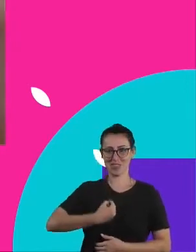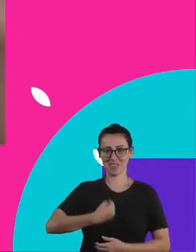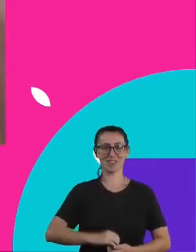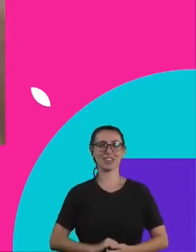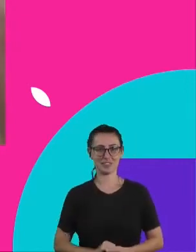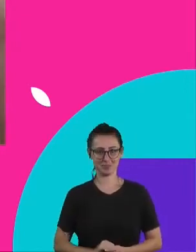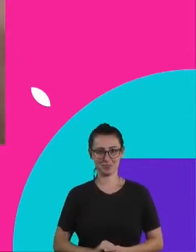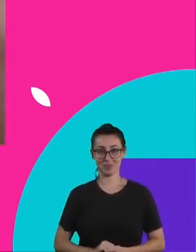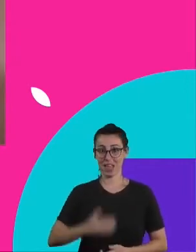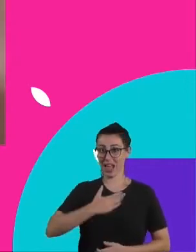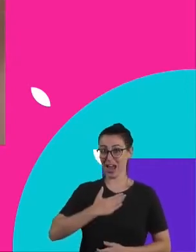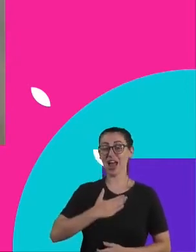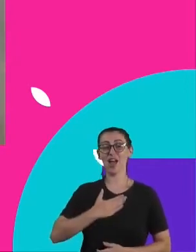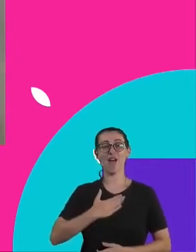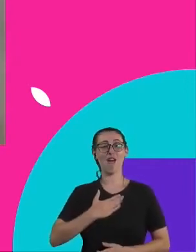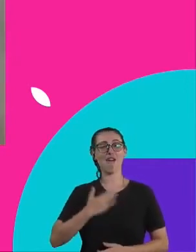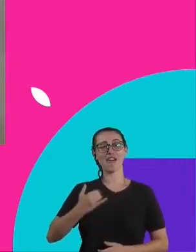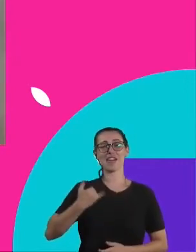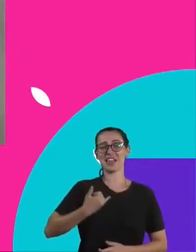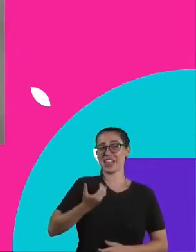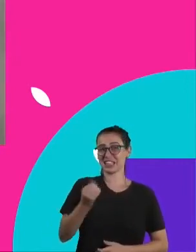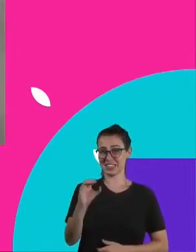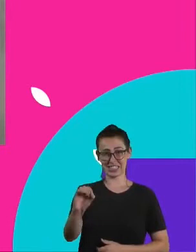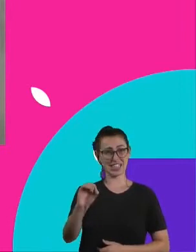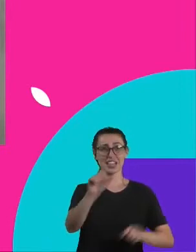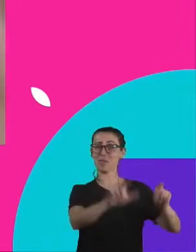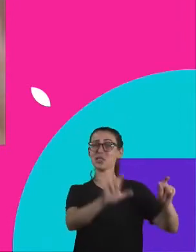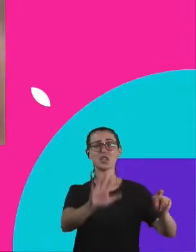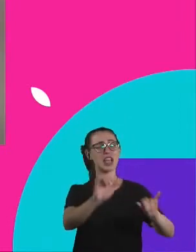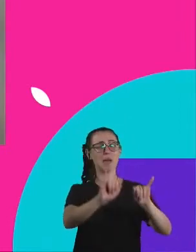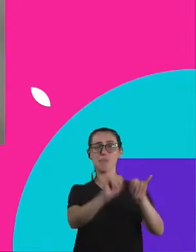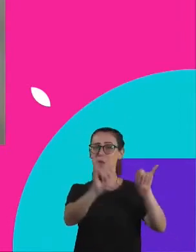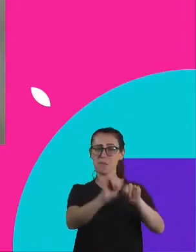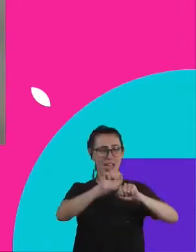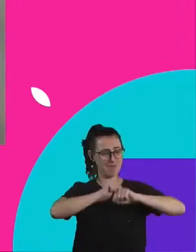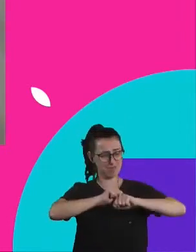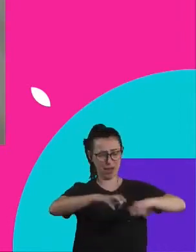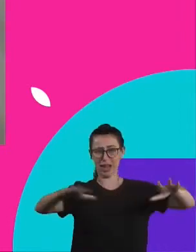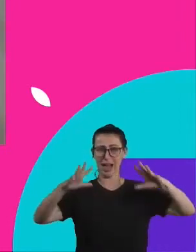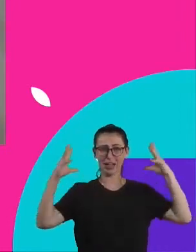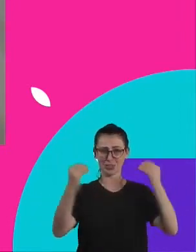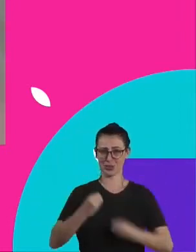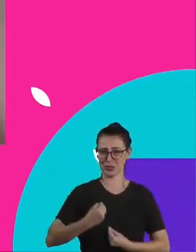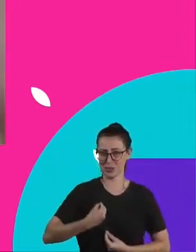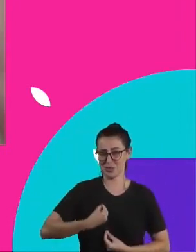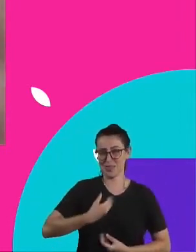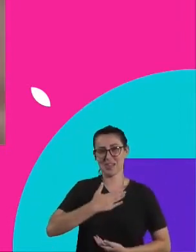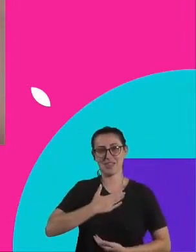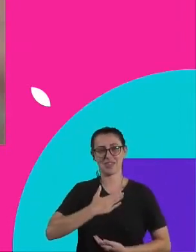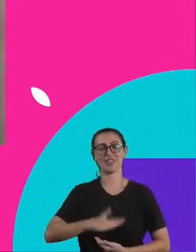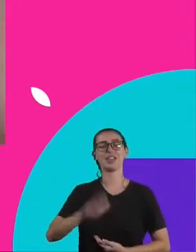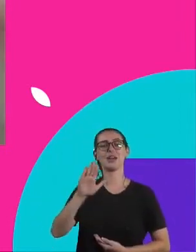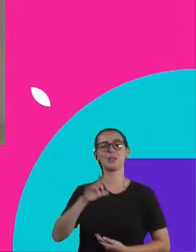de 60 anos de idade, já falaram tudo da gente, mas talvez dizer uma coisa que eu nunca disse em canto nenhum, até para as pessoas pensarem